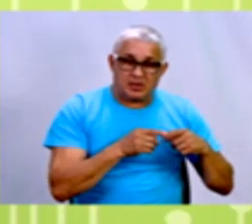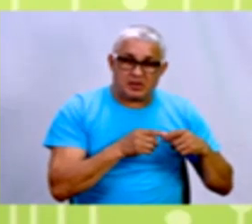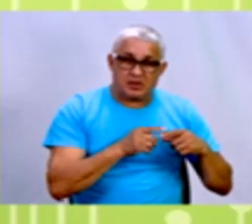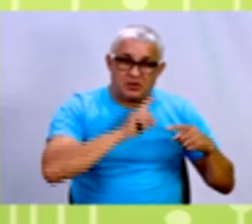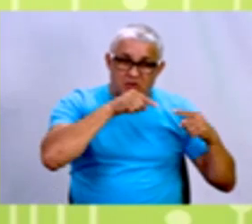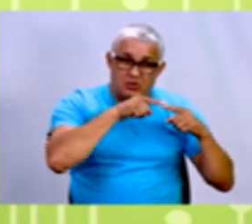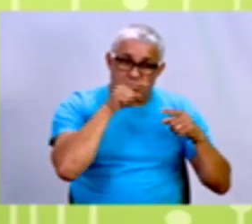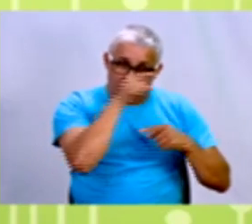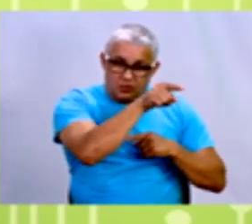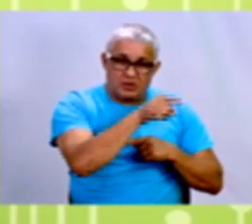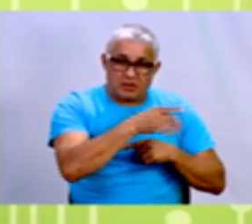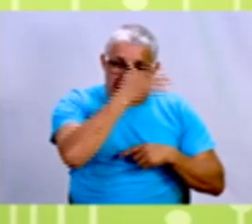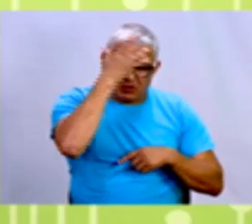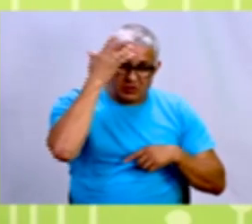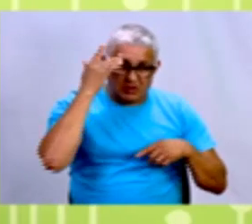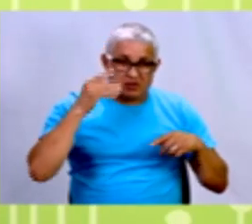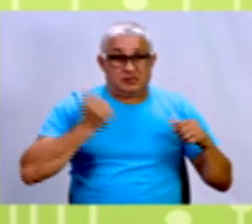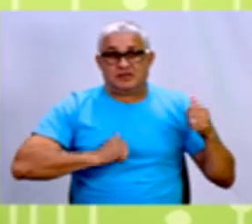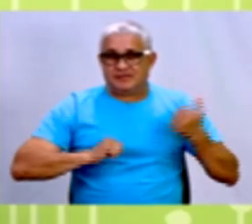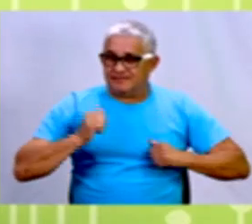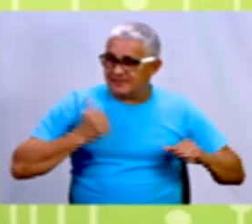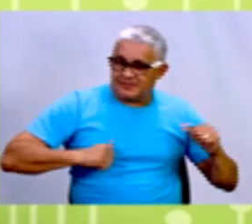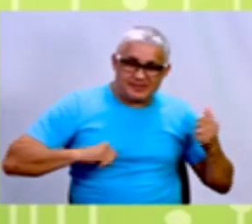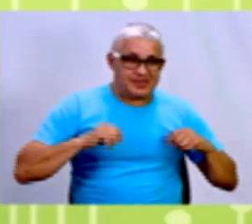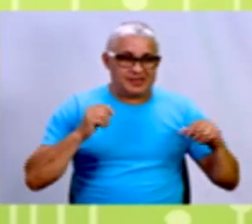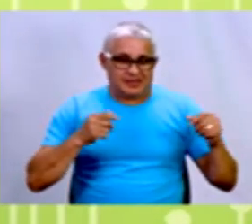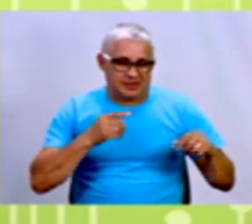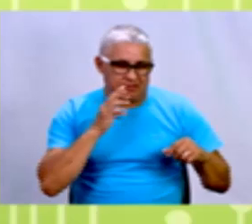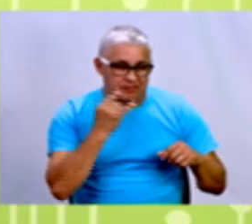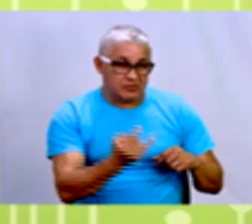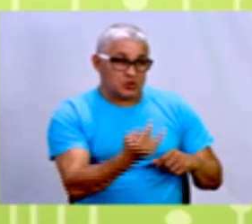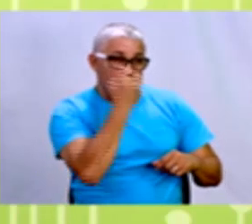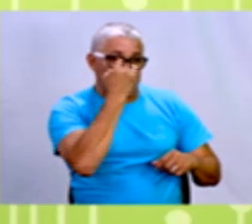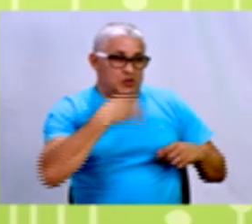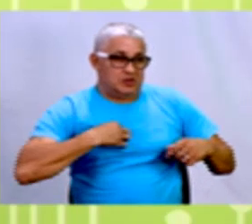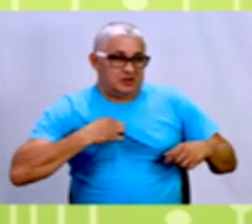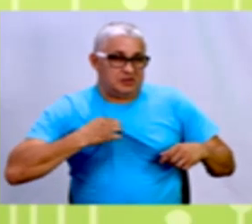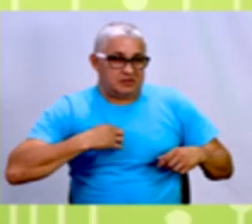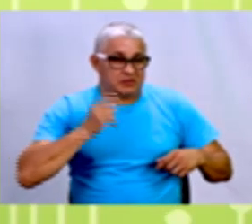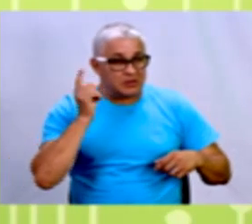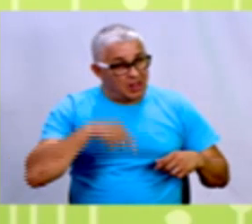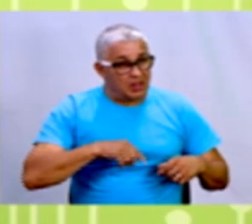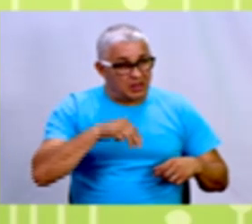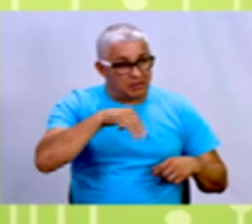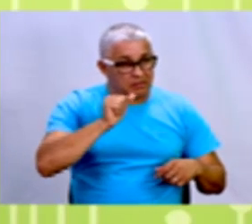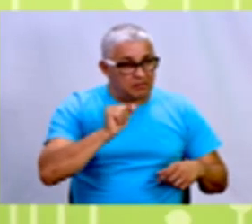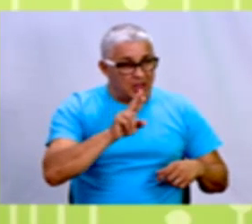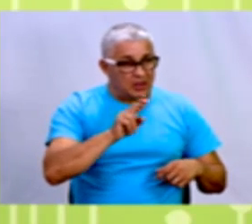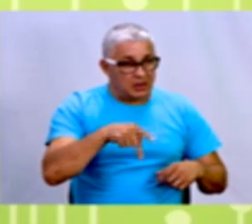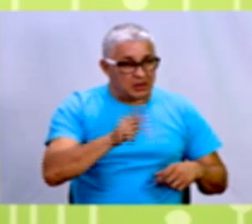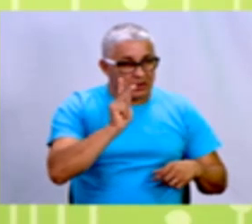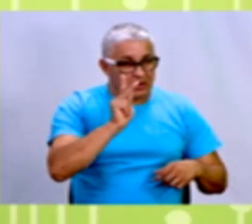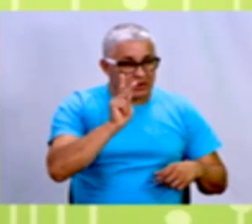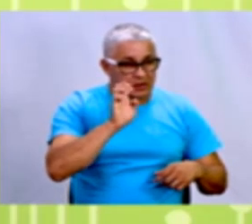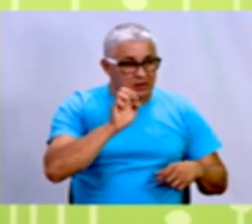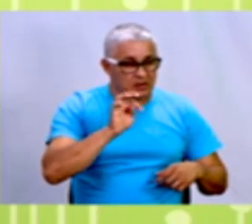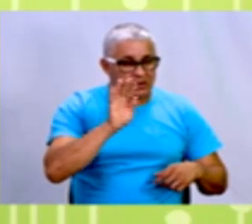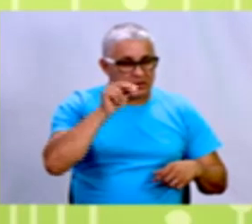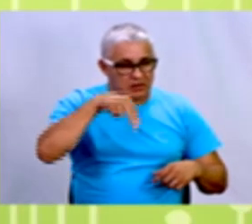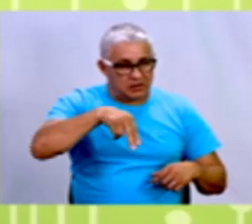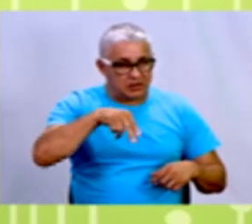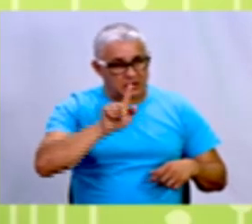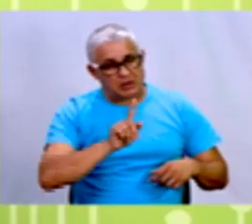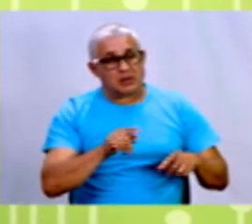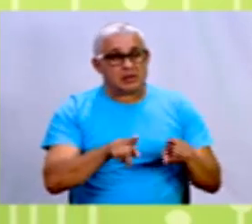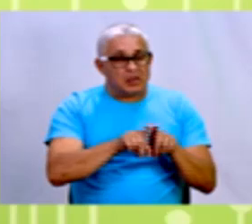pessoa tá lá na academia, tá toda empolgada, sai e vê uma roupa bonita ali do lado, e isso é puro marketing, gente. Então, eles fizeram uma análise